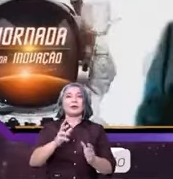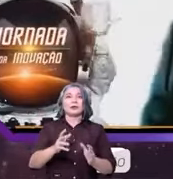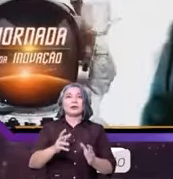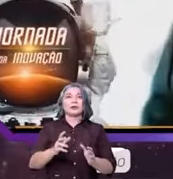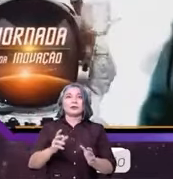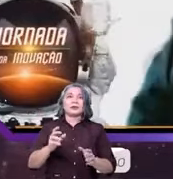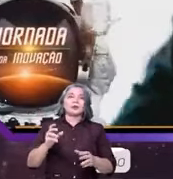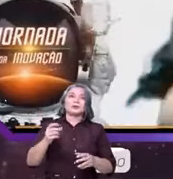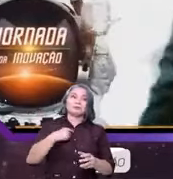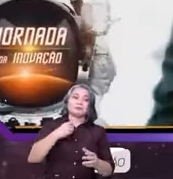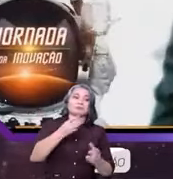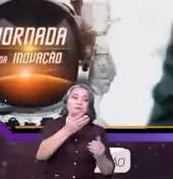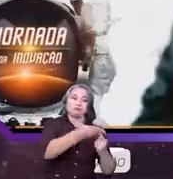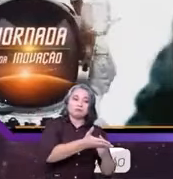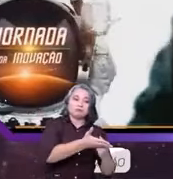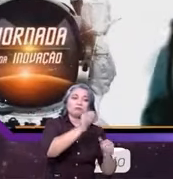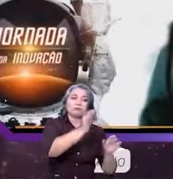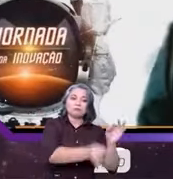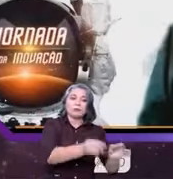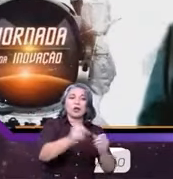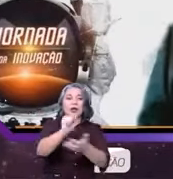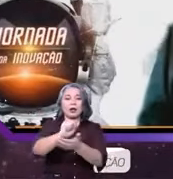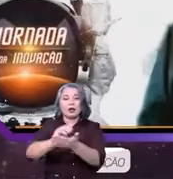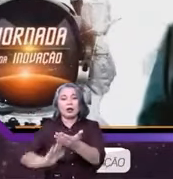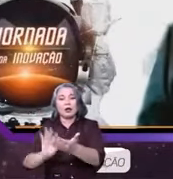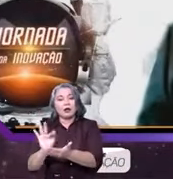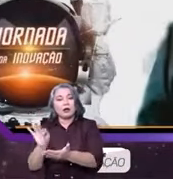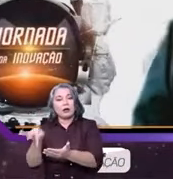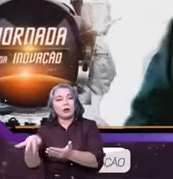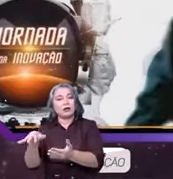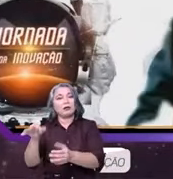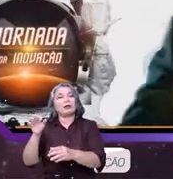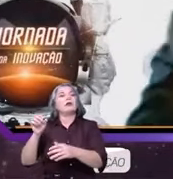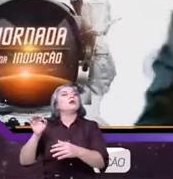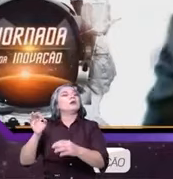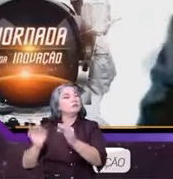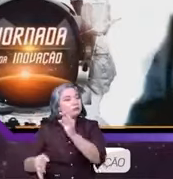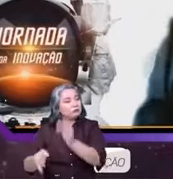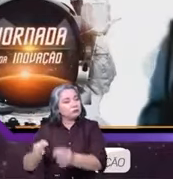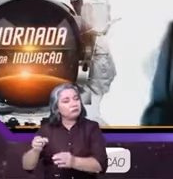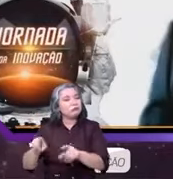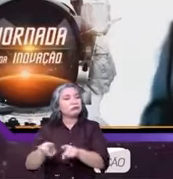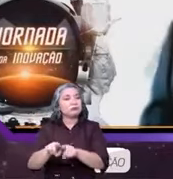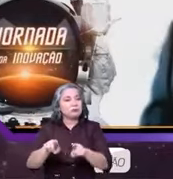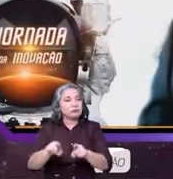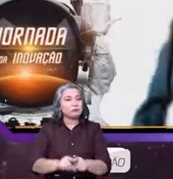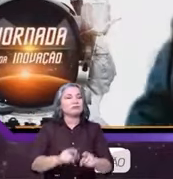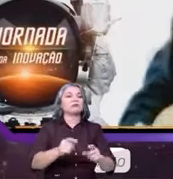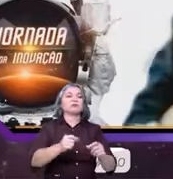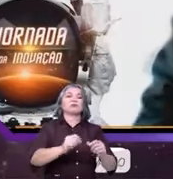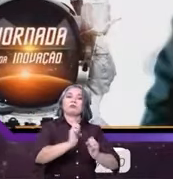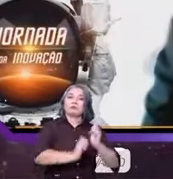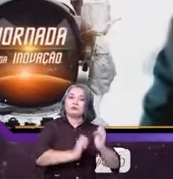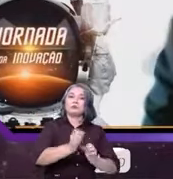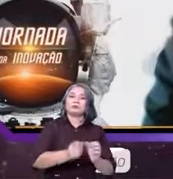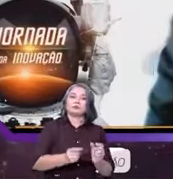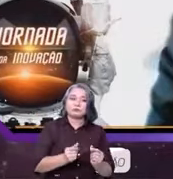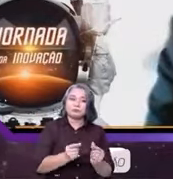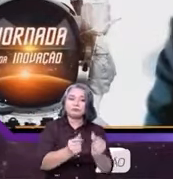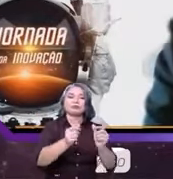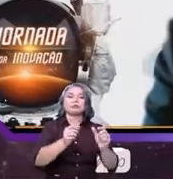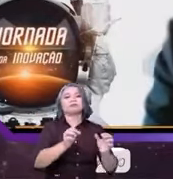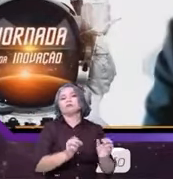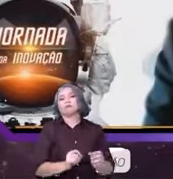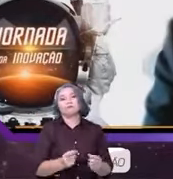atividades meio do Poder Judiciário, mas também às atividades finalísticas do Poder Judiciário, ao core business do Poder Judiciário. Ela pode ser um